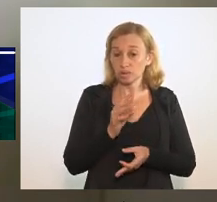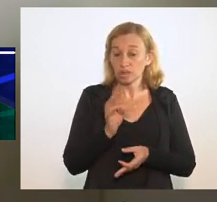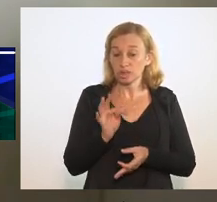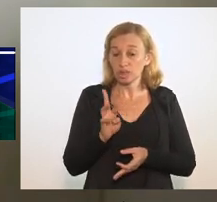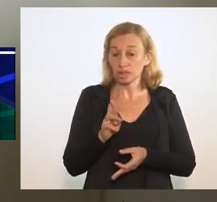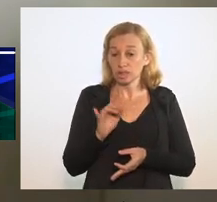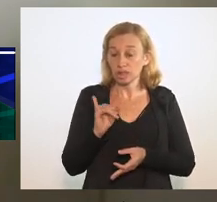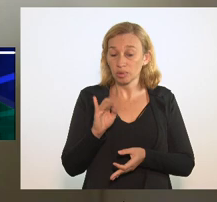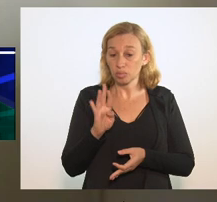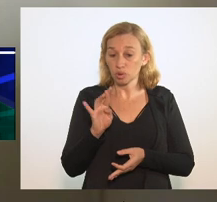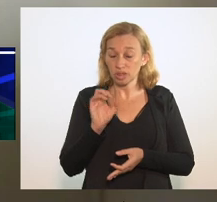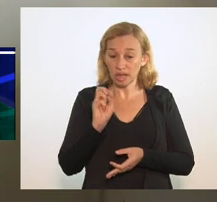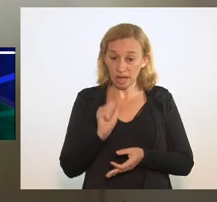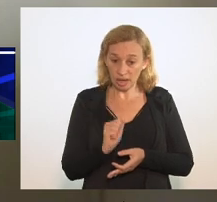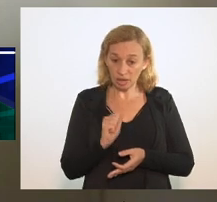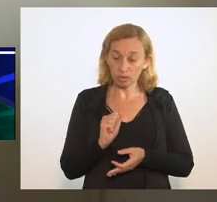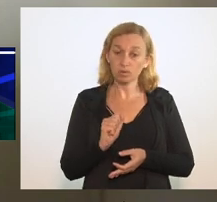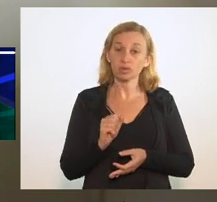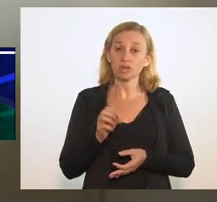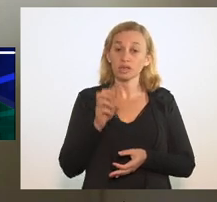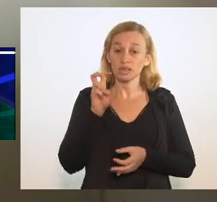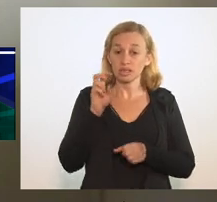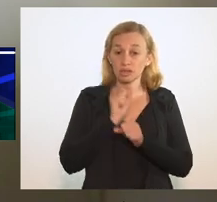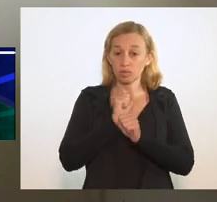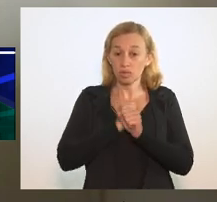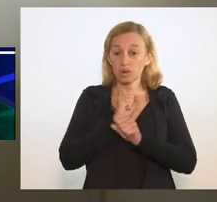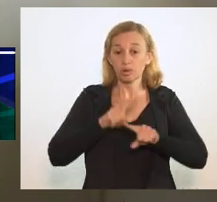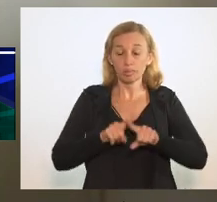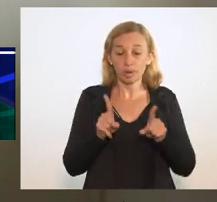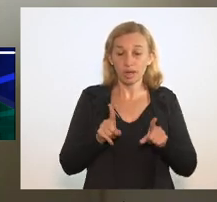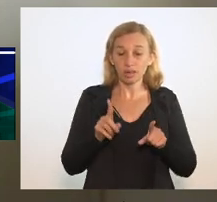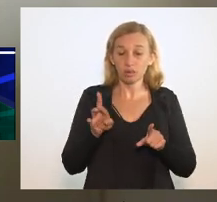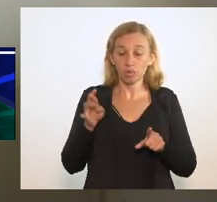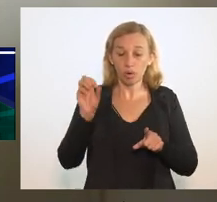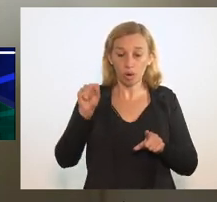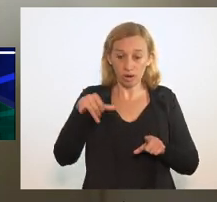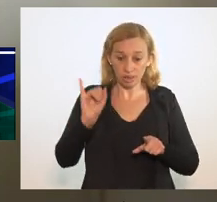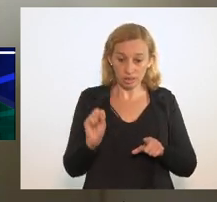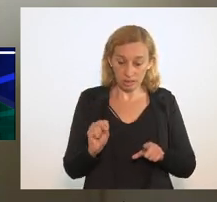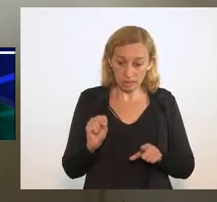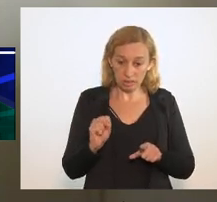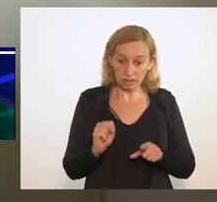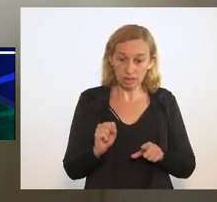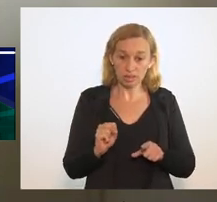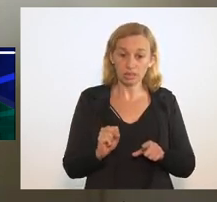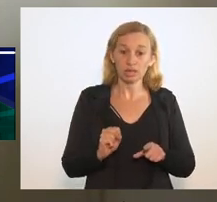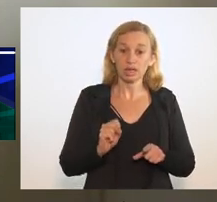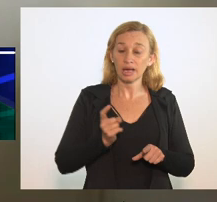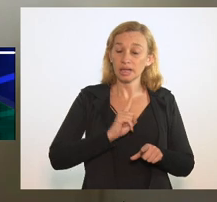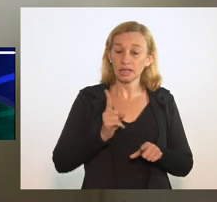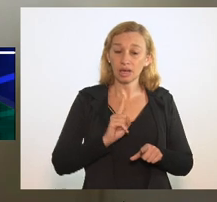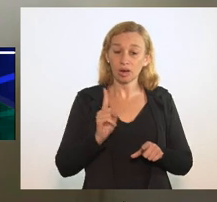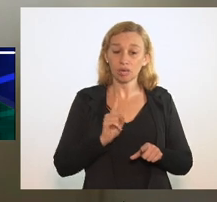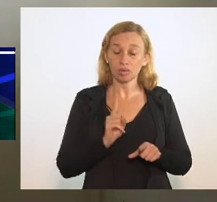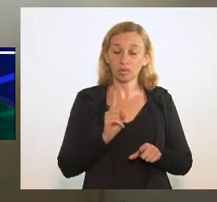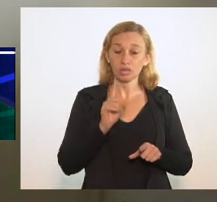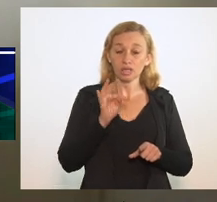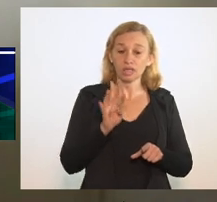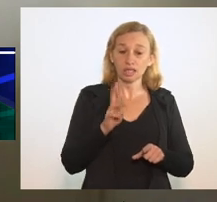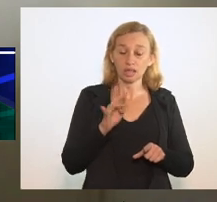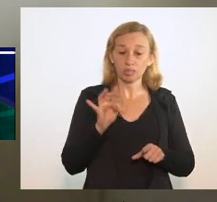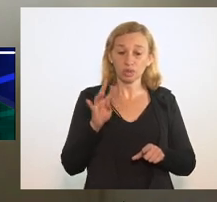anos. Uma receita de royalties participação especial é receita não tributária. E aí